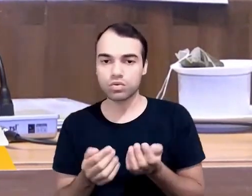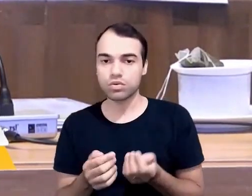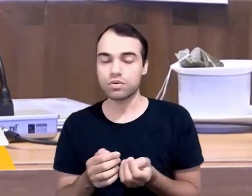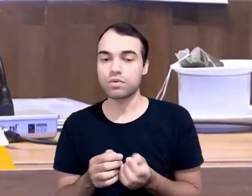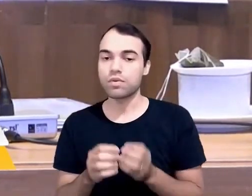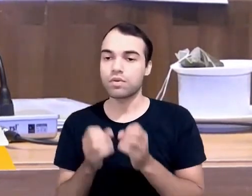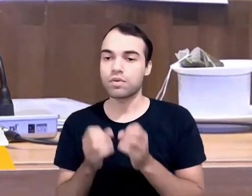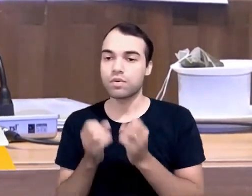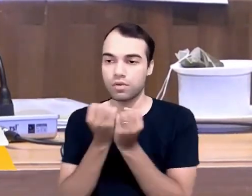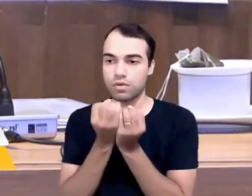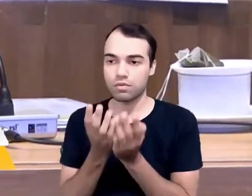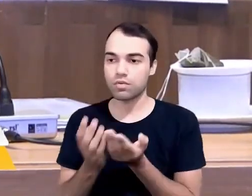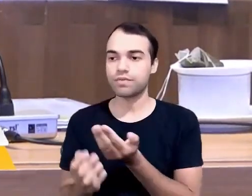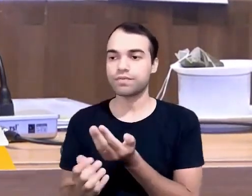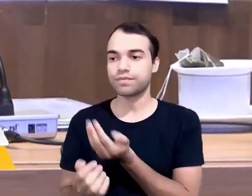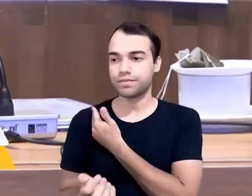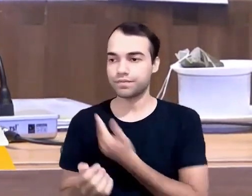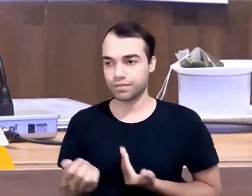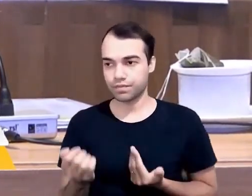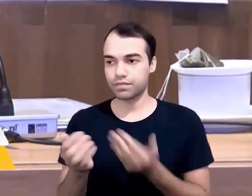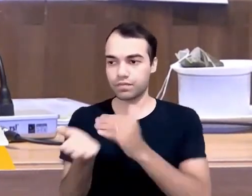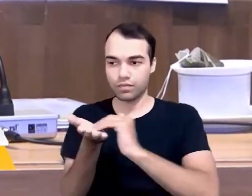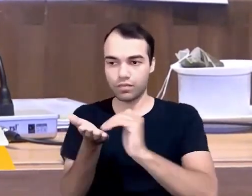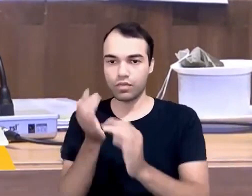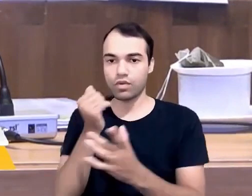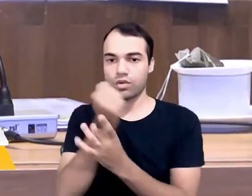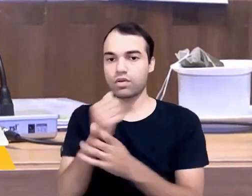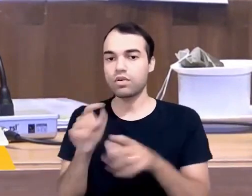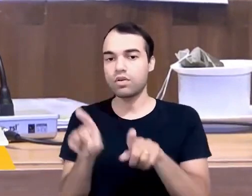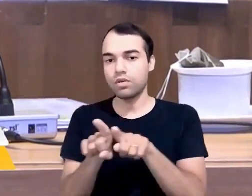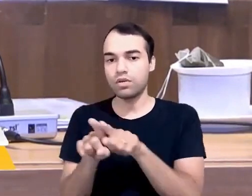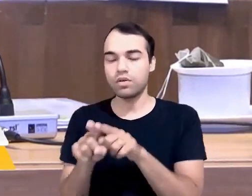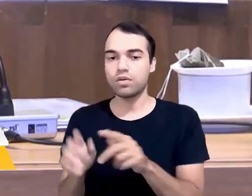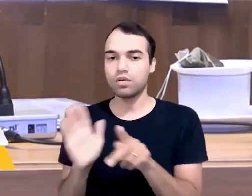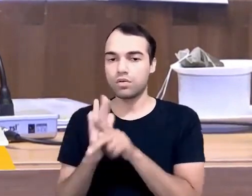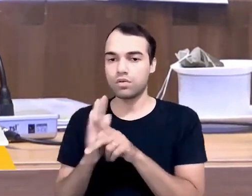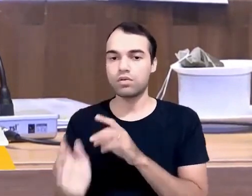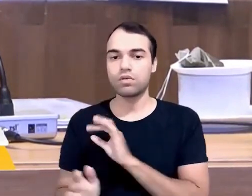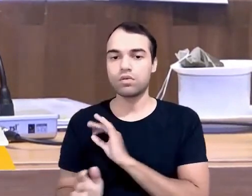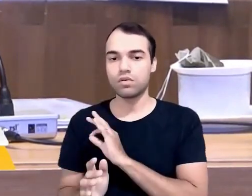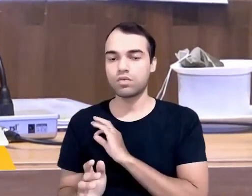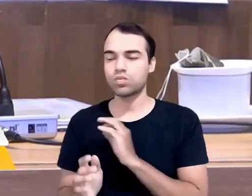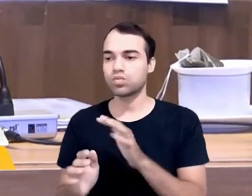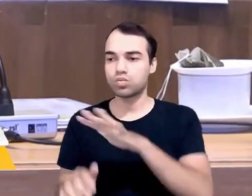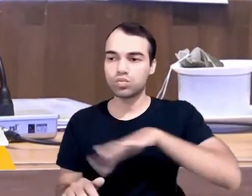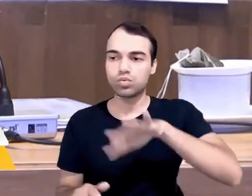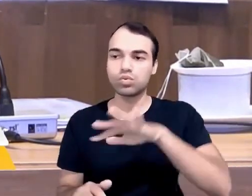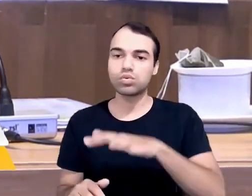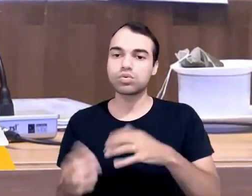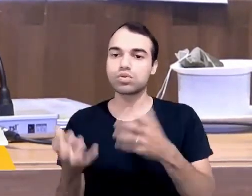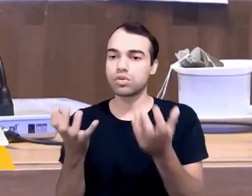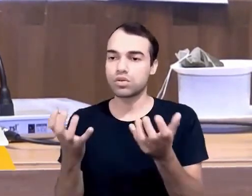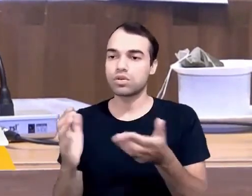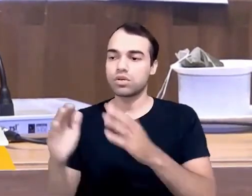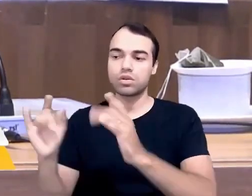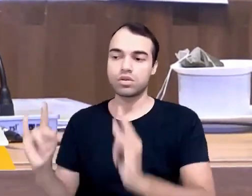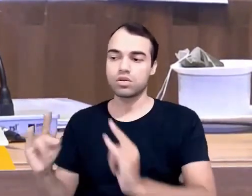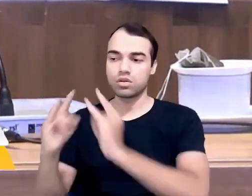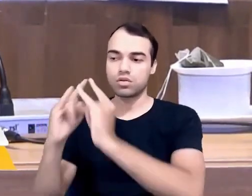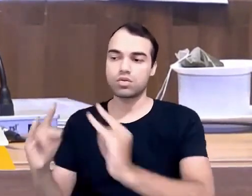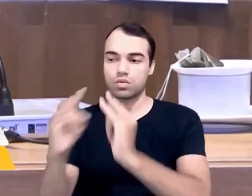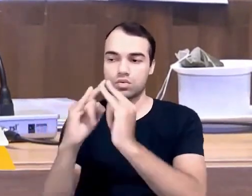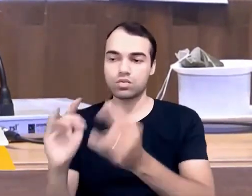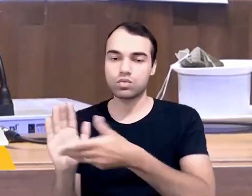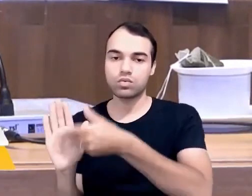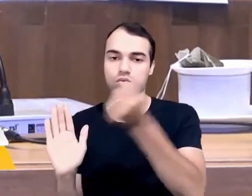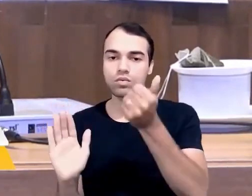Pública, a própria Polícia Militar, a Polícia Civil, todo mundo queria realmente que aquele acampamento fosse retirado. Como